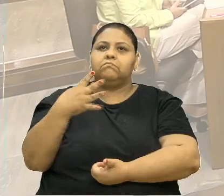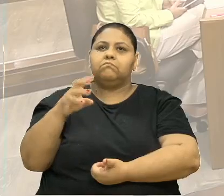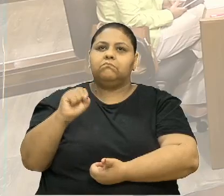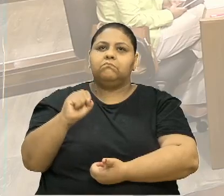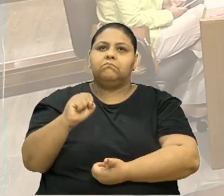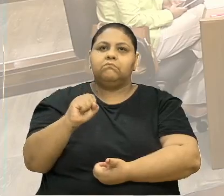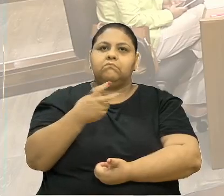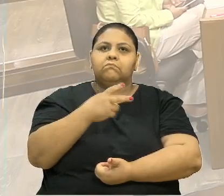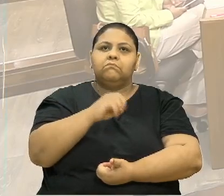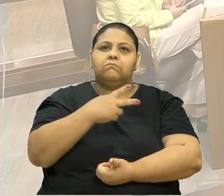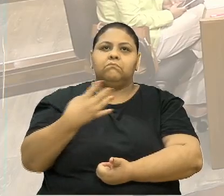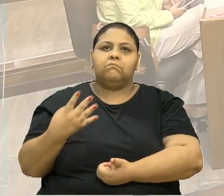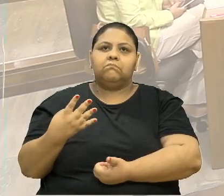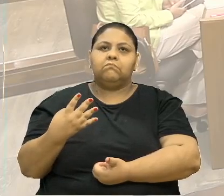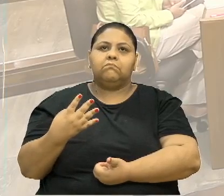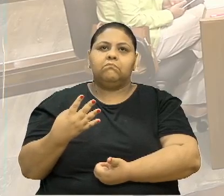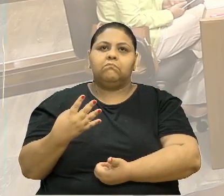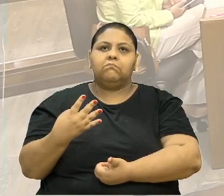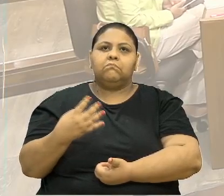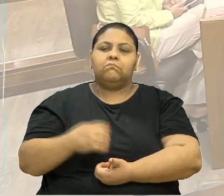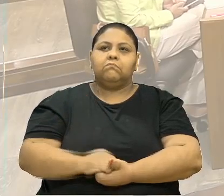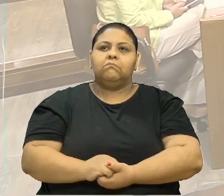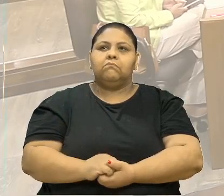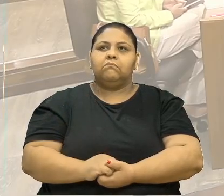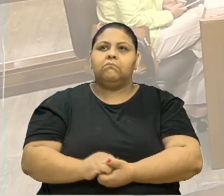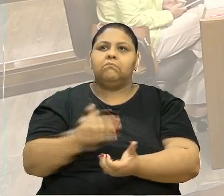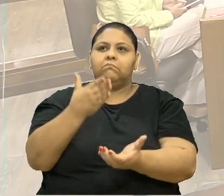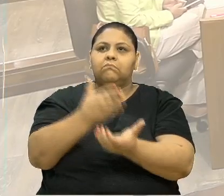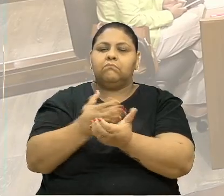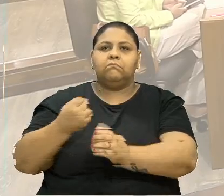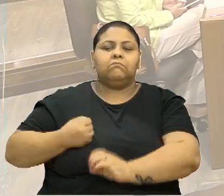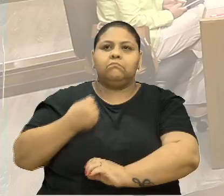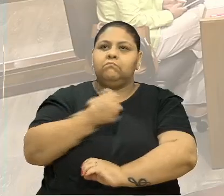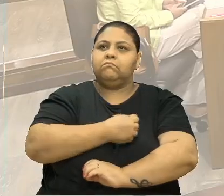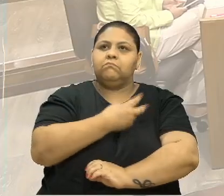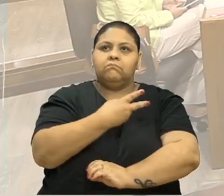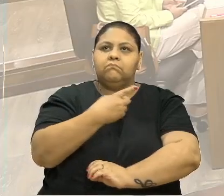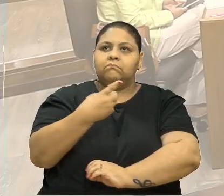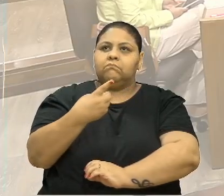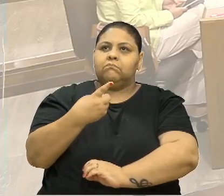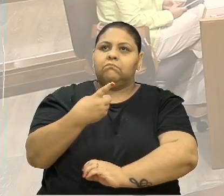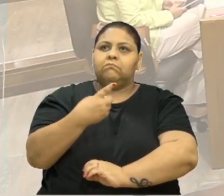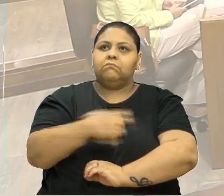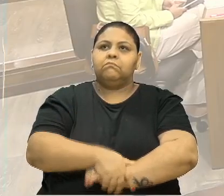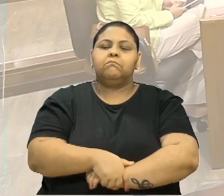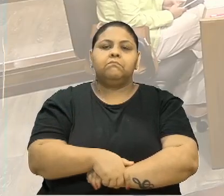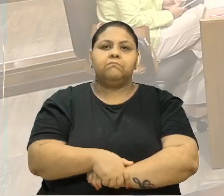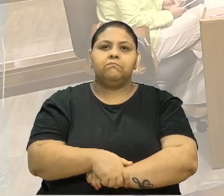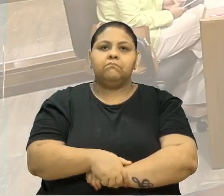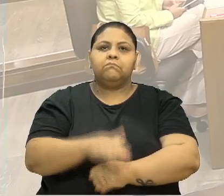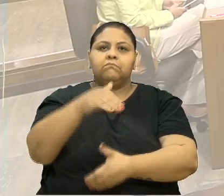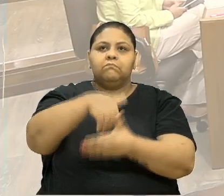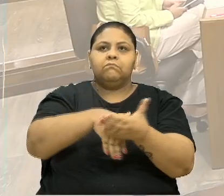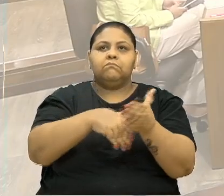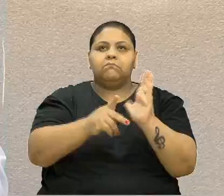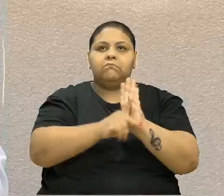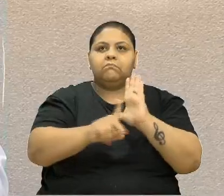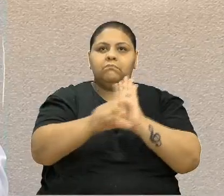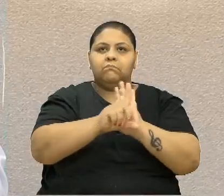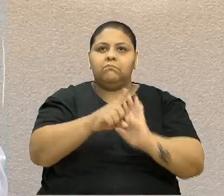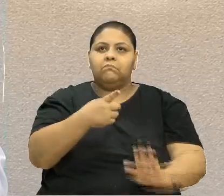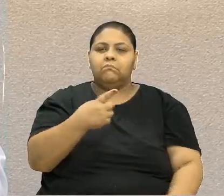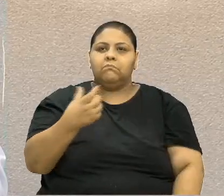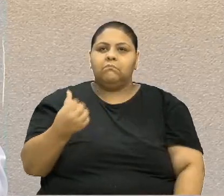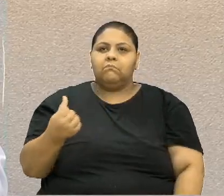548/2024, favorável. Pelo parecer favorável ao processo número 214/2024, contendo o projeto de lei número